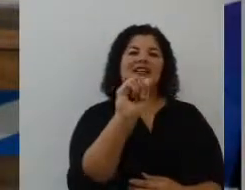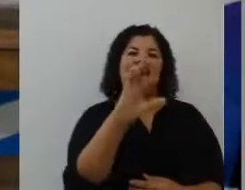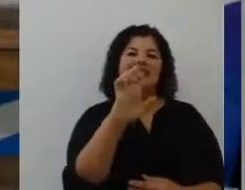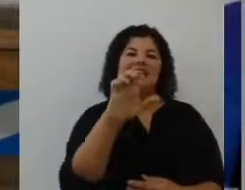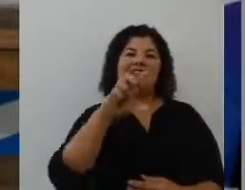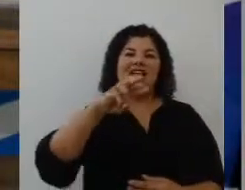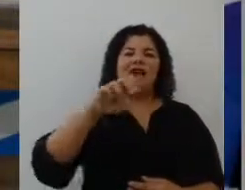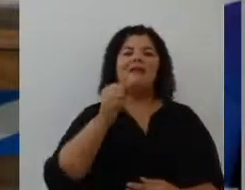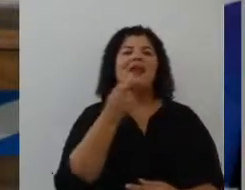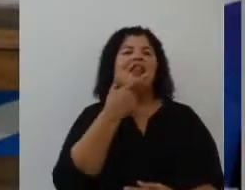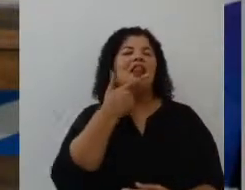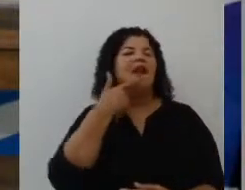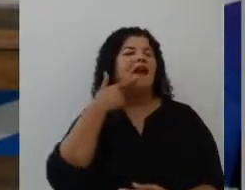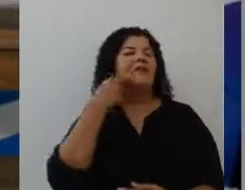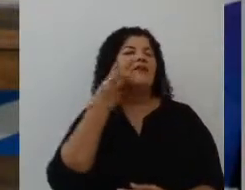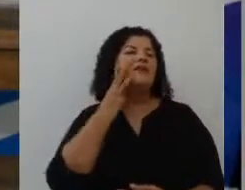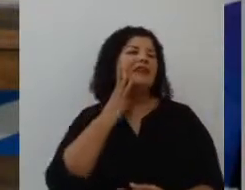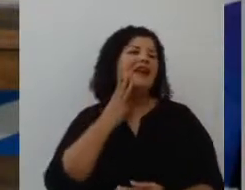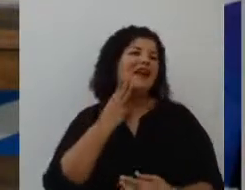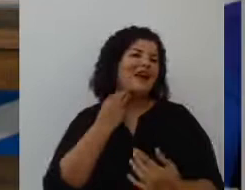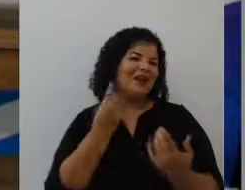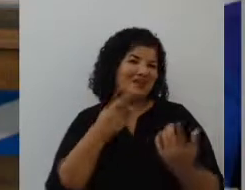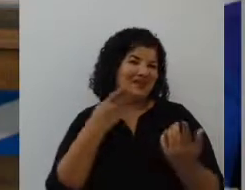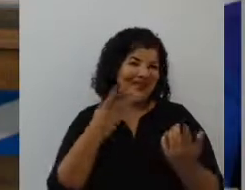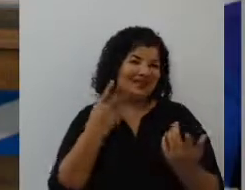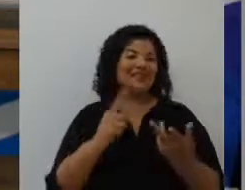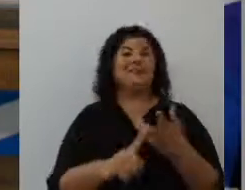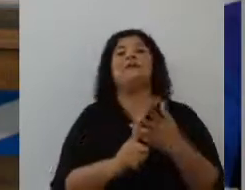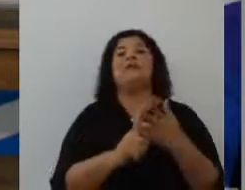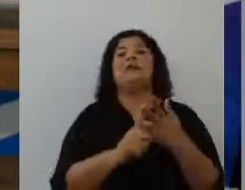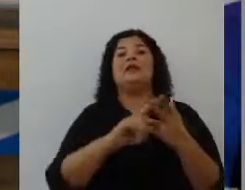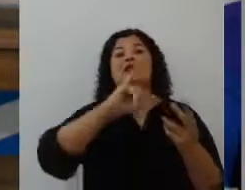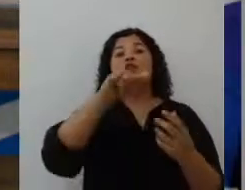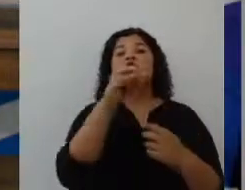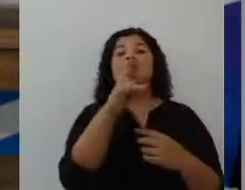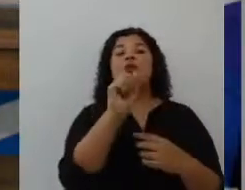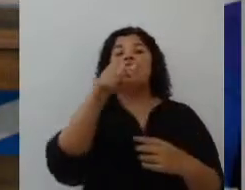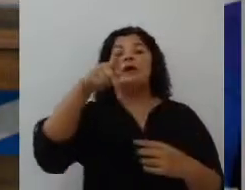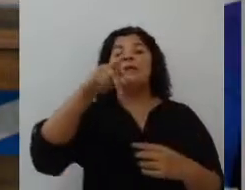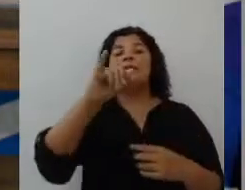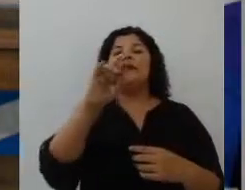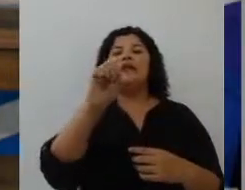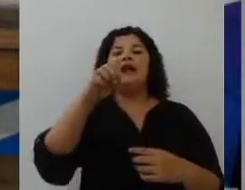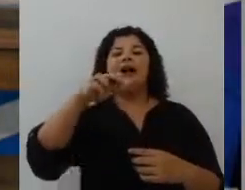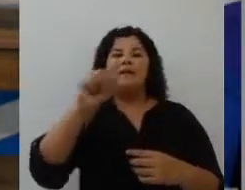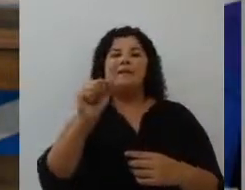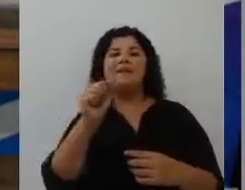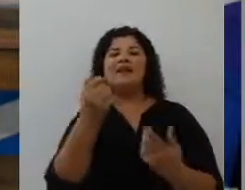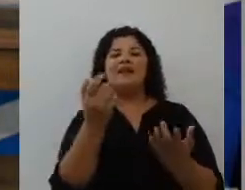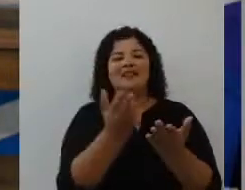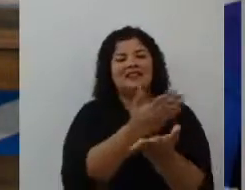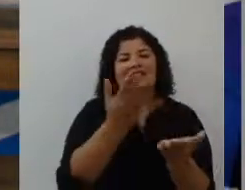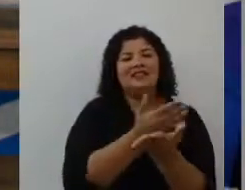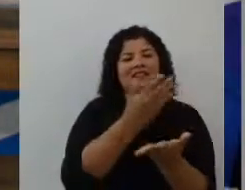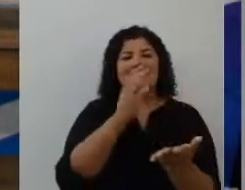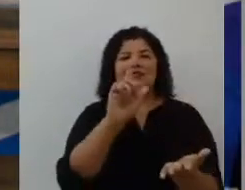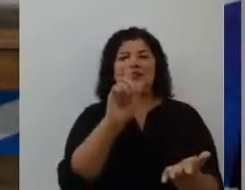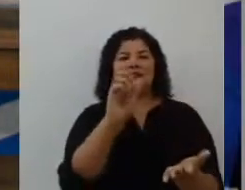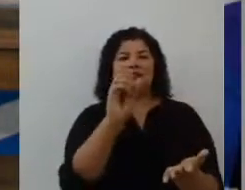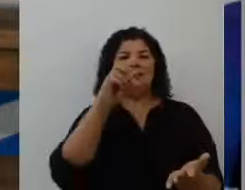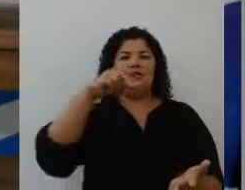de poemas como Juca Pirama, né, o Índio Guerreiro, o Índio Herói, tá, do Gonçalves Dias. Então, assim, a